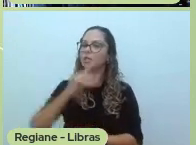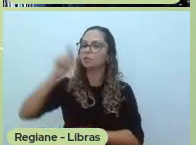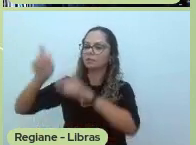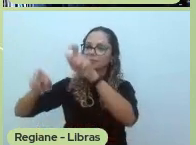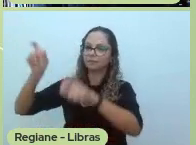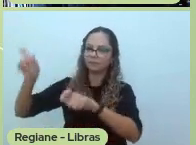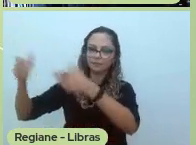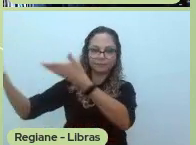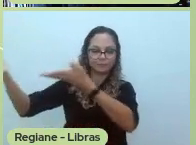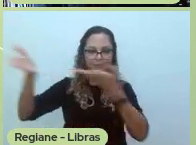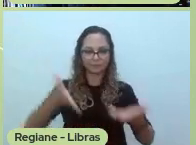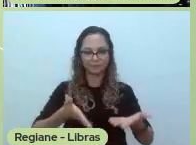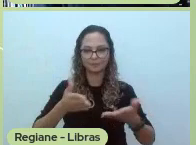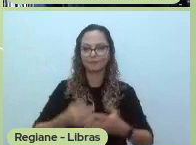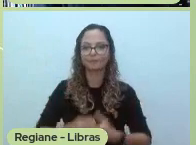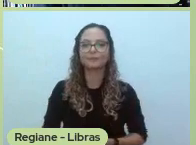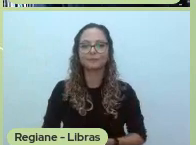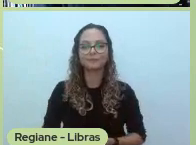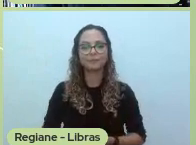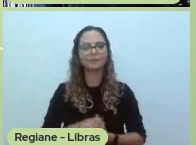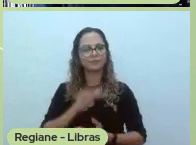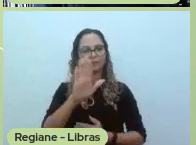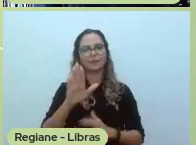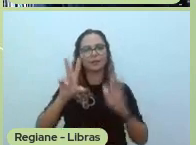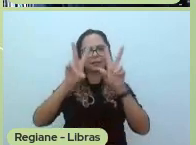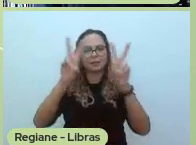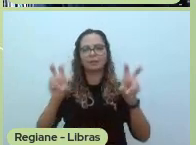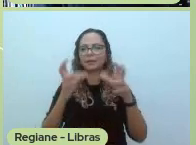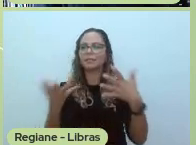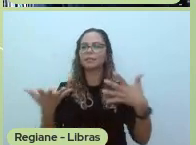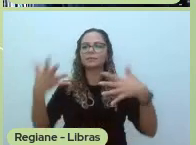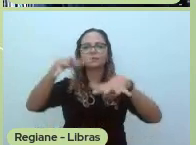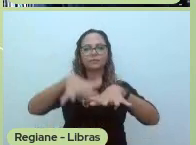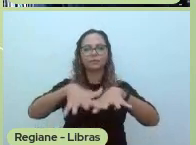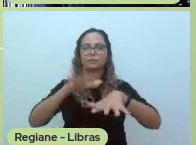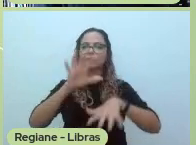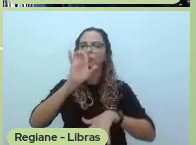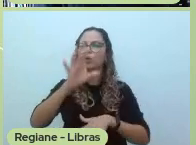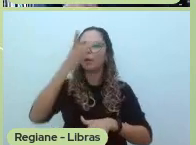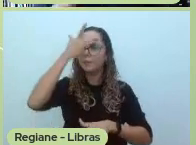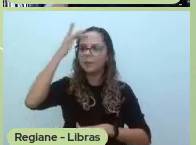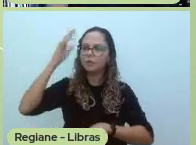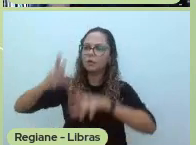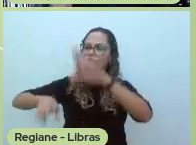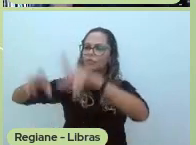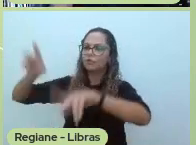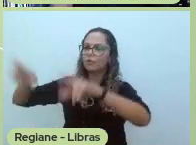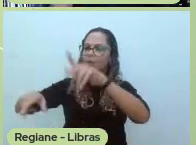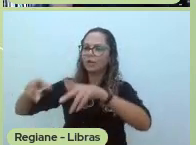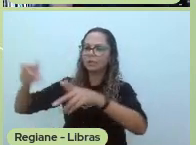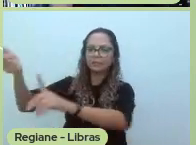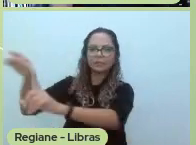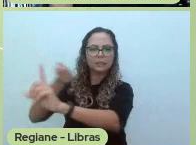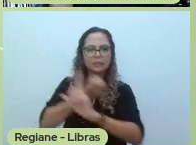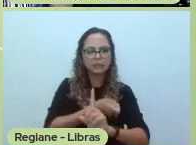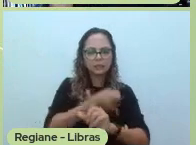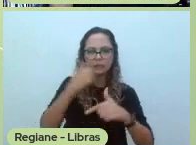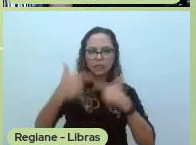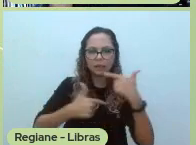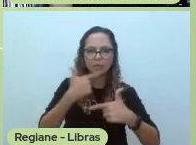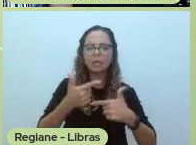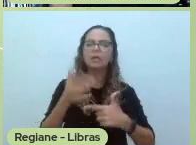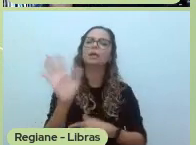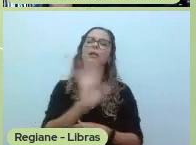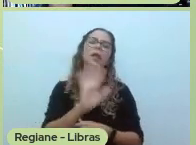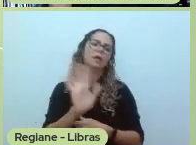mas quando a gente fala de inclusão, não é só sobre atrair pessoas diversas para a empresa, mas a gente tem tido um olhar na jornada